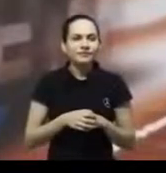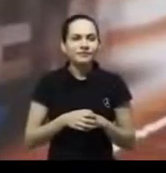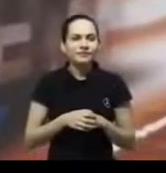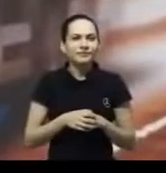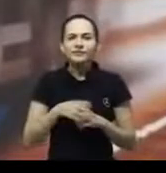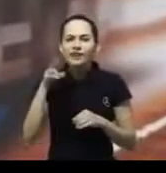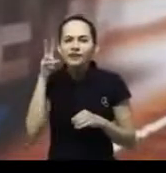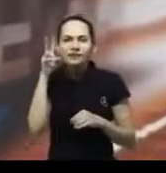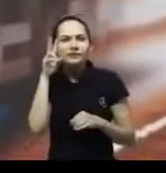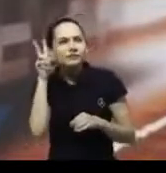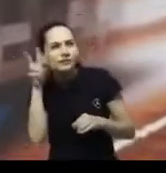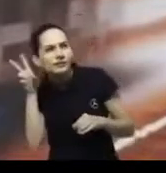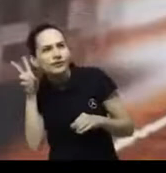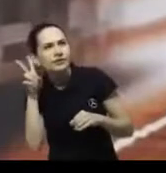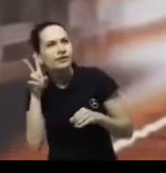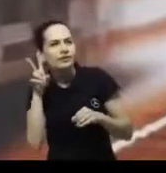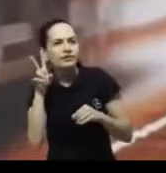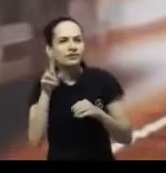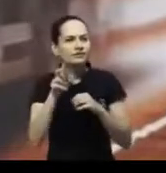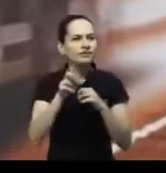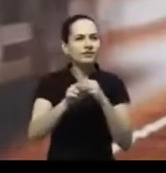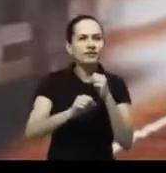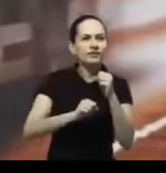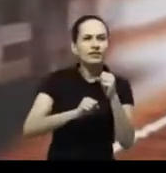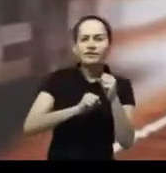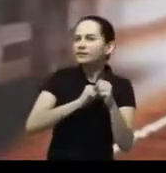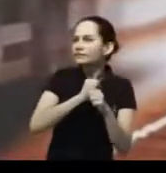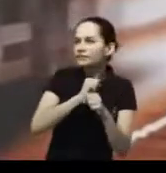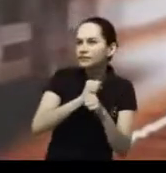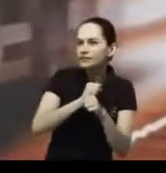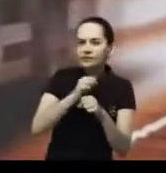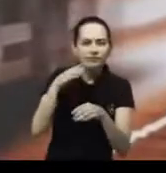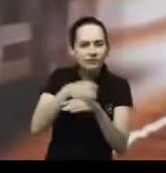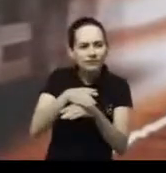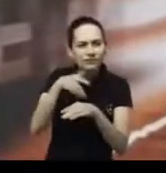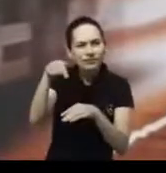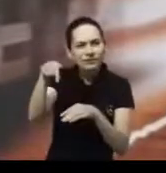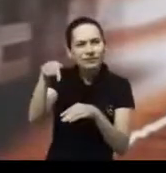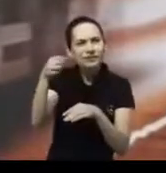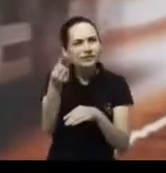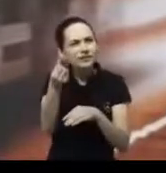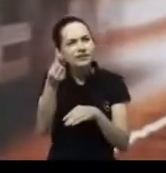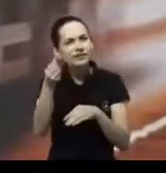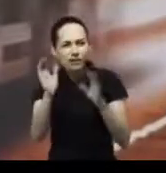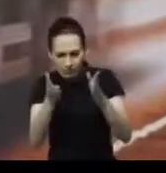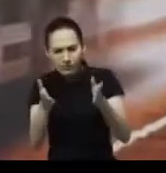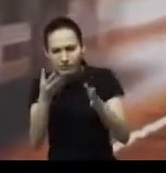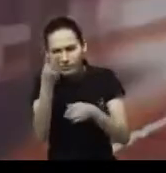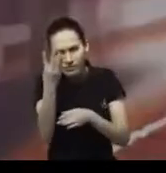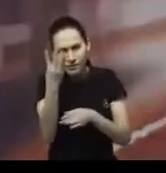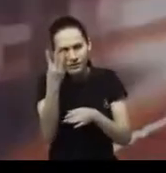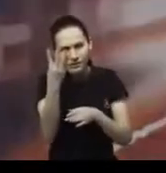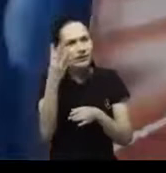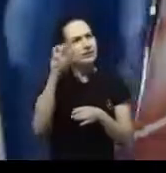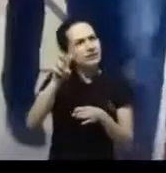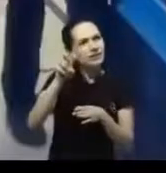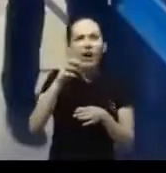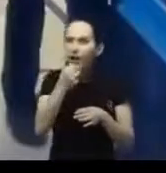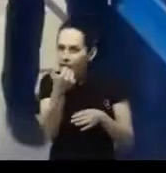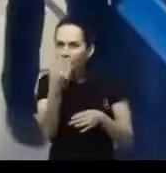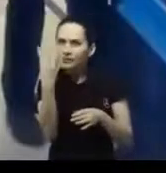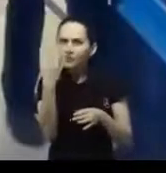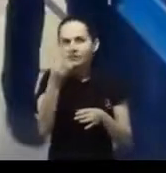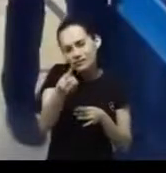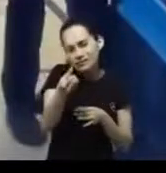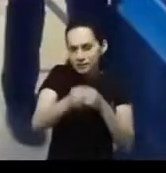desde então isso foi em 76 fazer hoje estou com 45 anos já limpeza beirando os